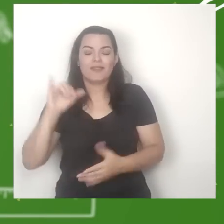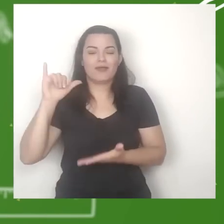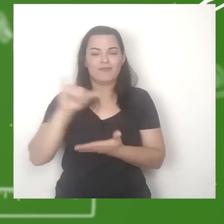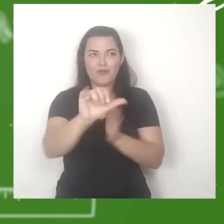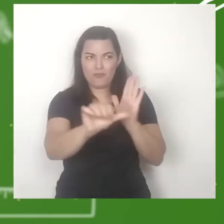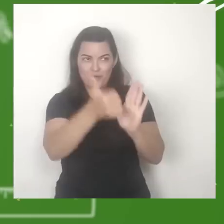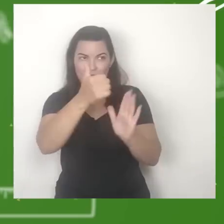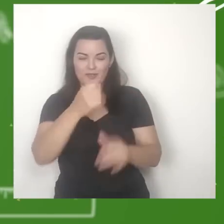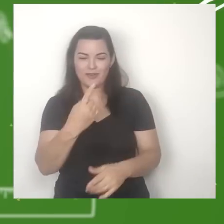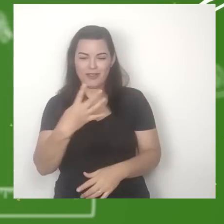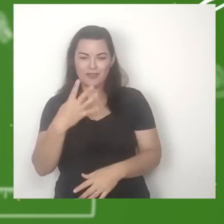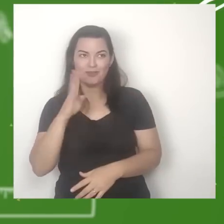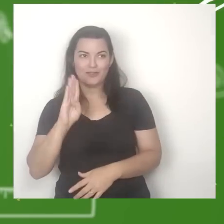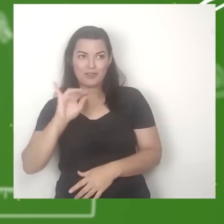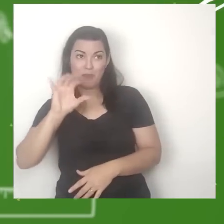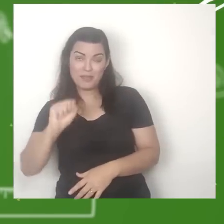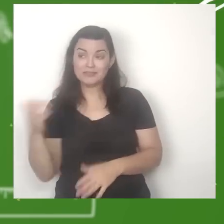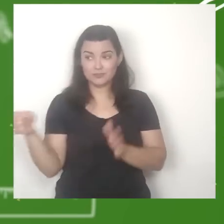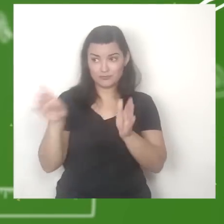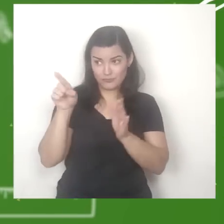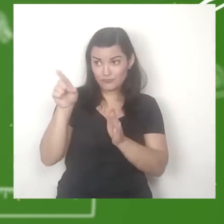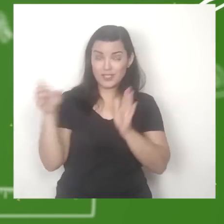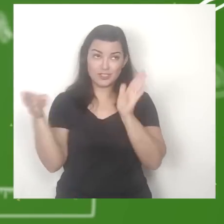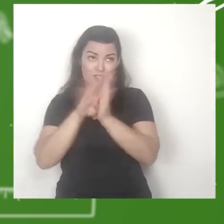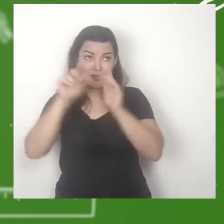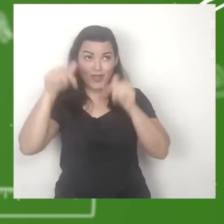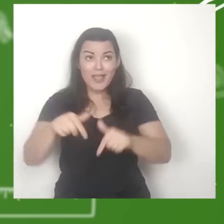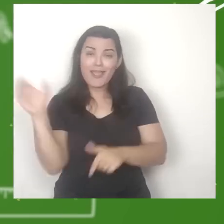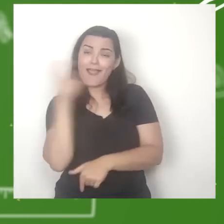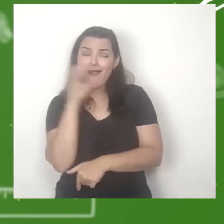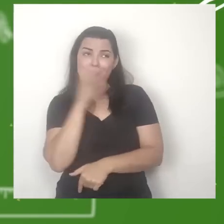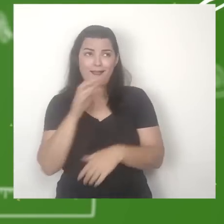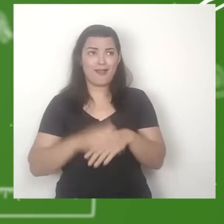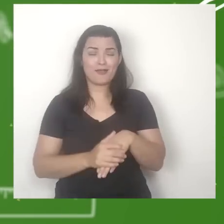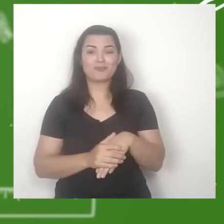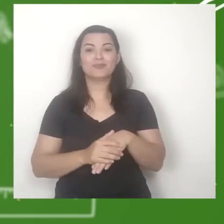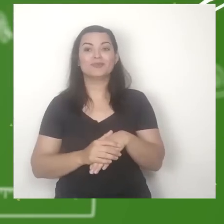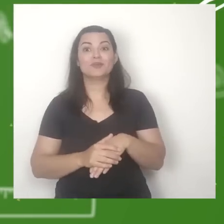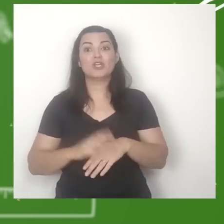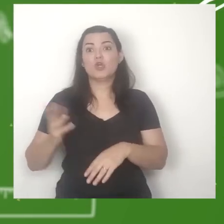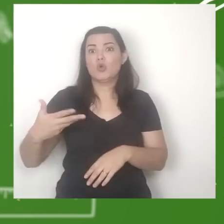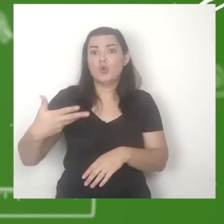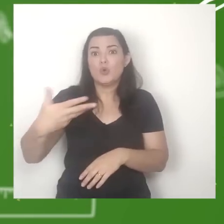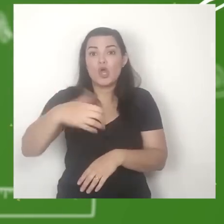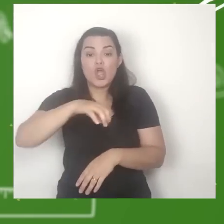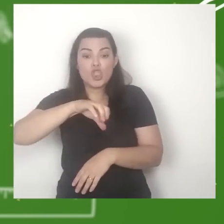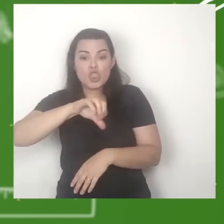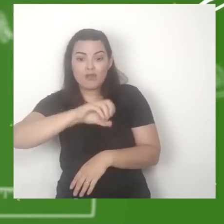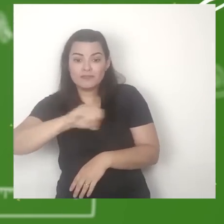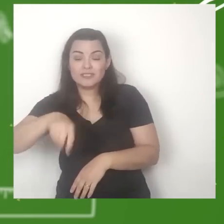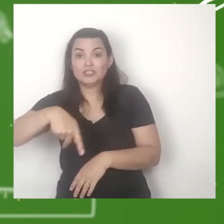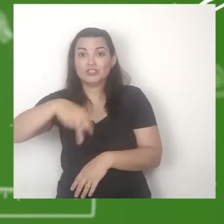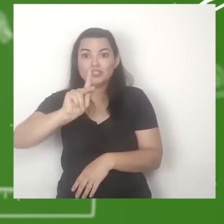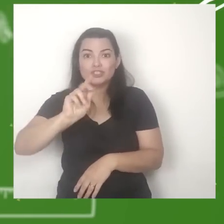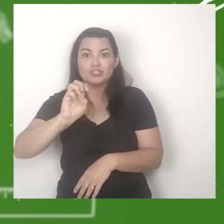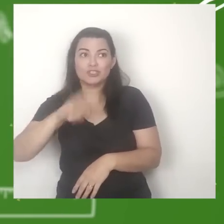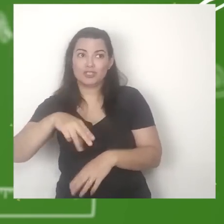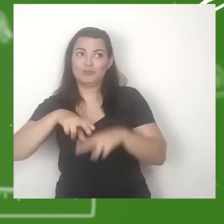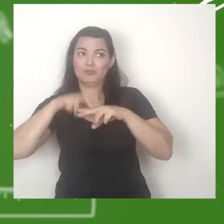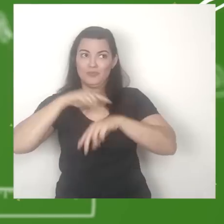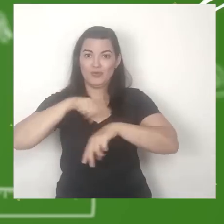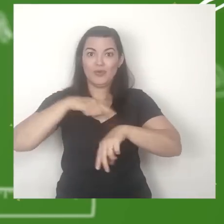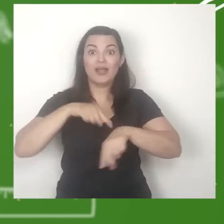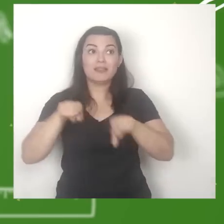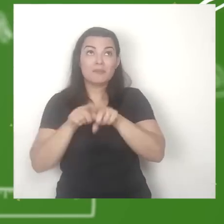do 14 bis, você chegou rapidinho em um jato com turbina, que voa a mais de 900 km por hora e